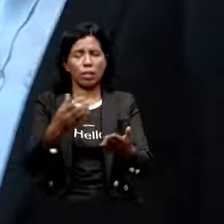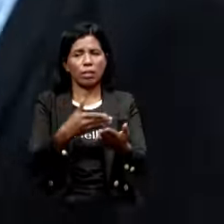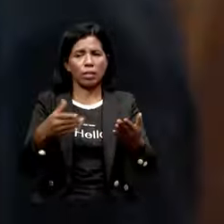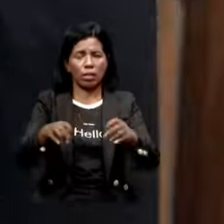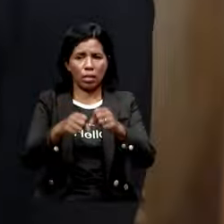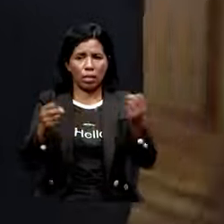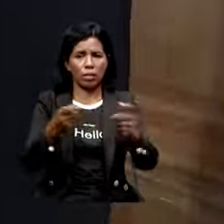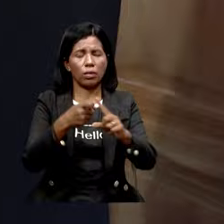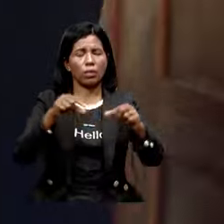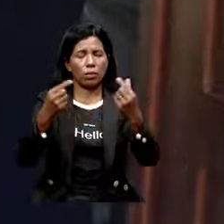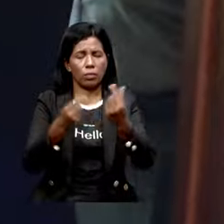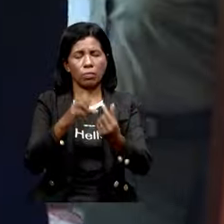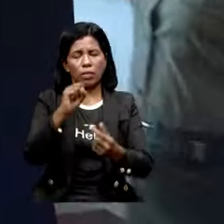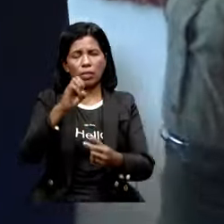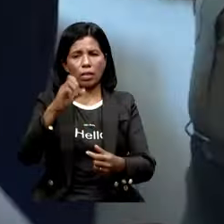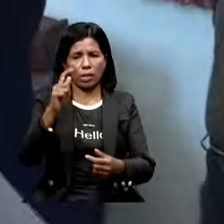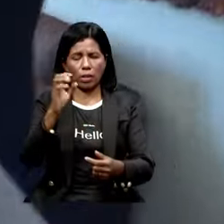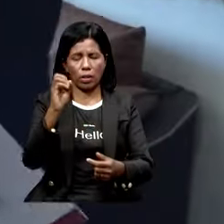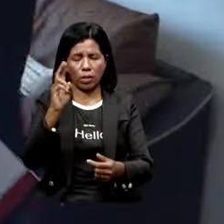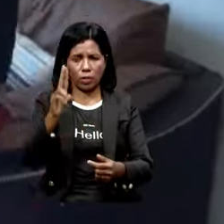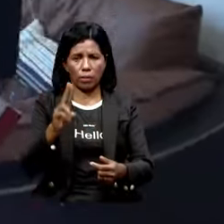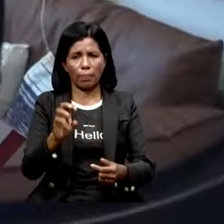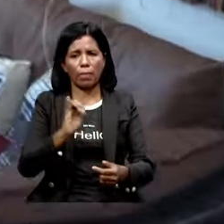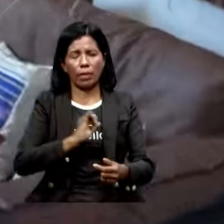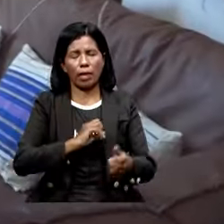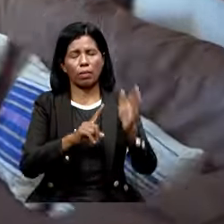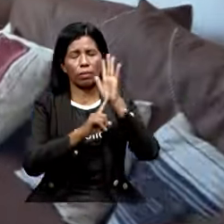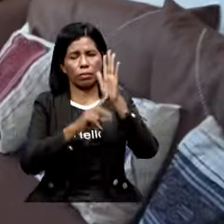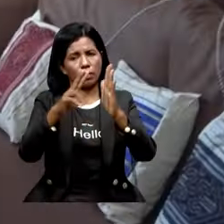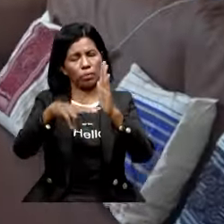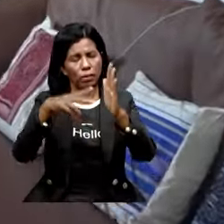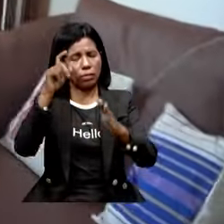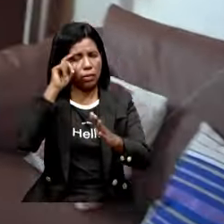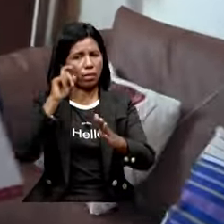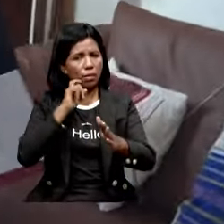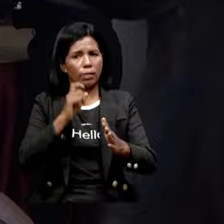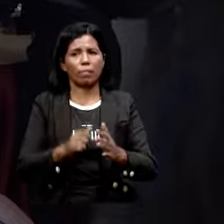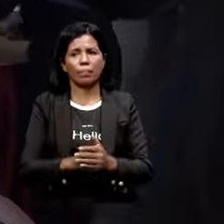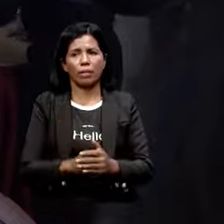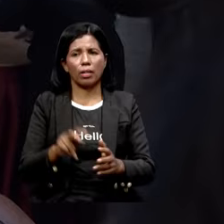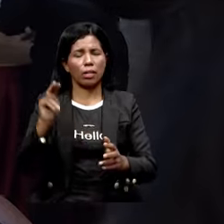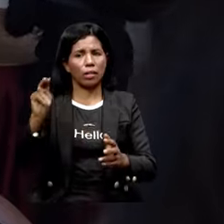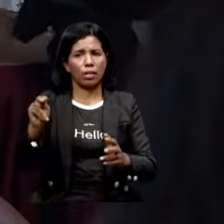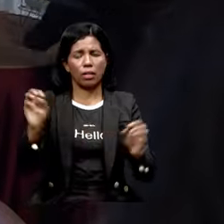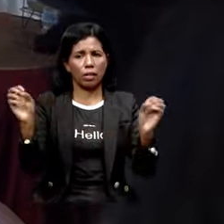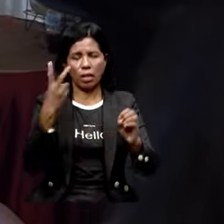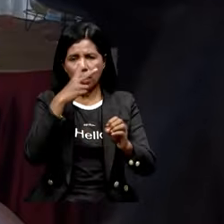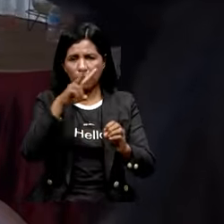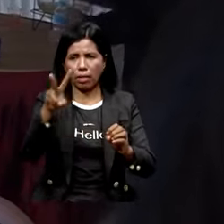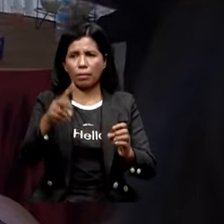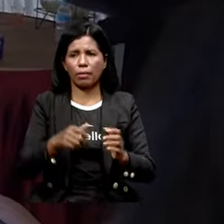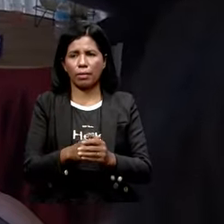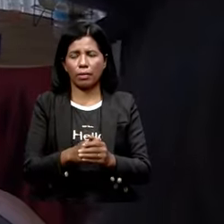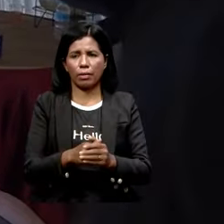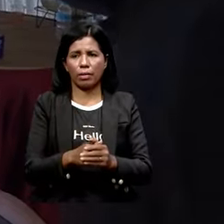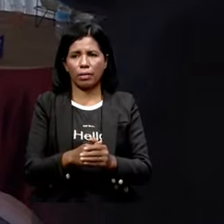na estraga o seu equipa se atou. Ao atudo vire para mão janana, ao atudo. Nia lá, nia lá, nia. Foi,